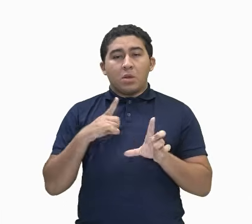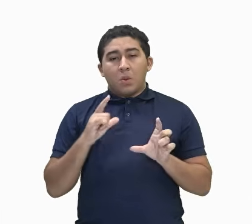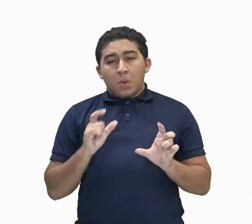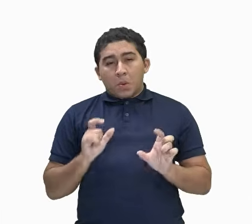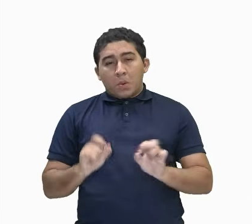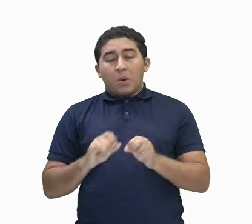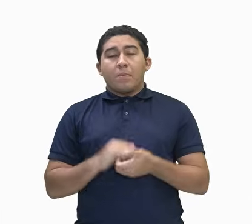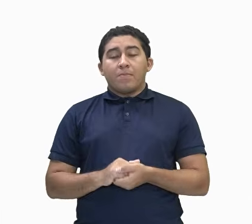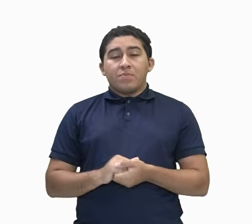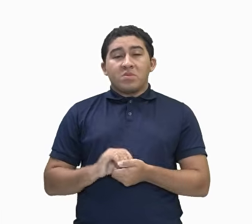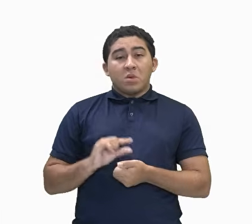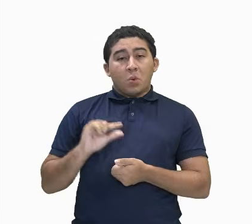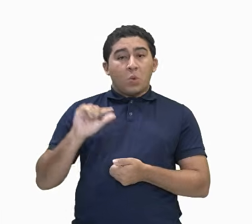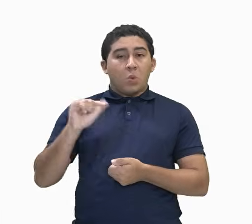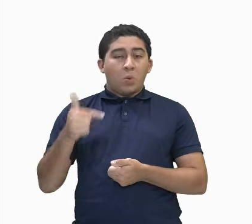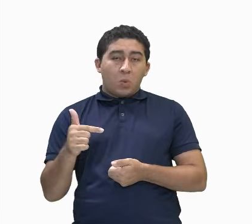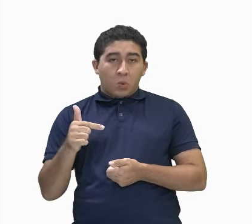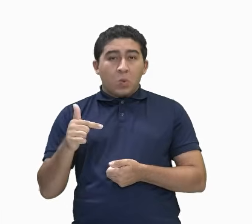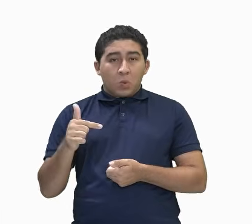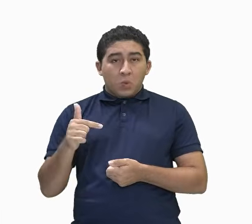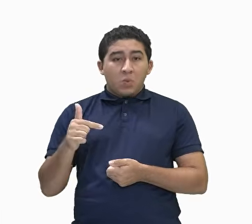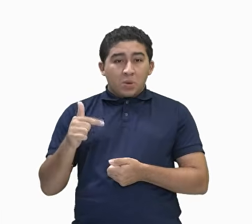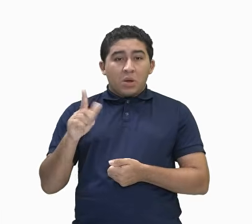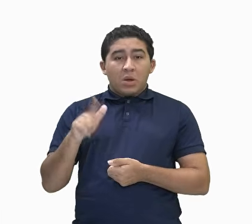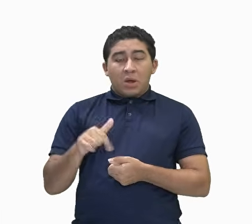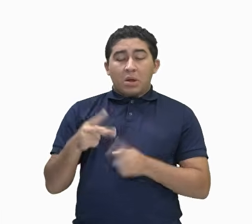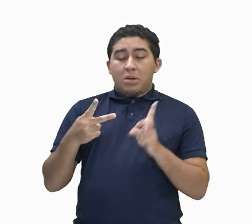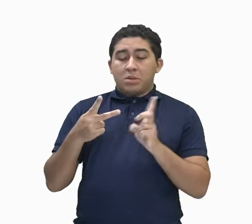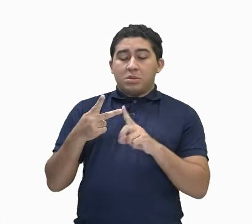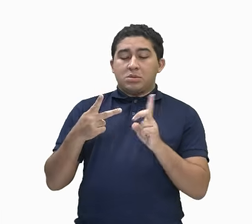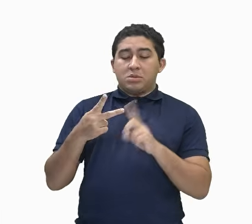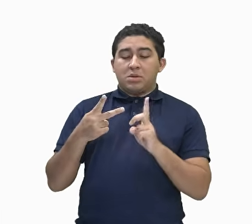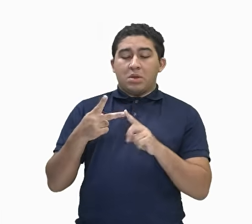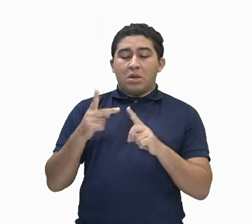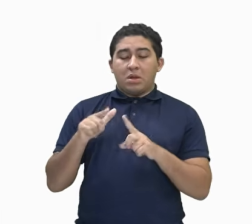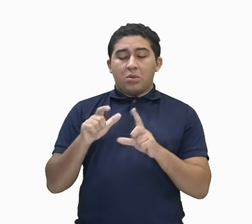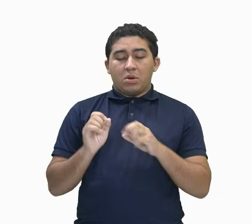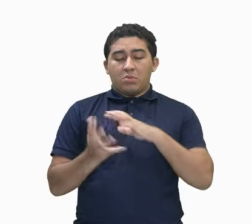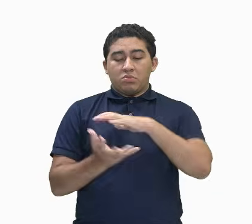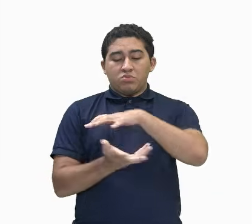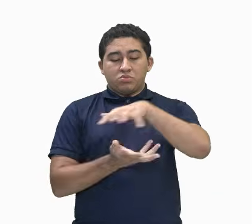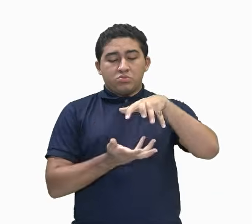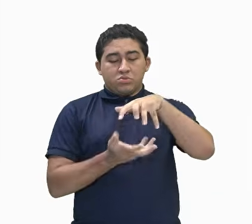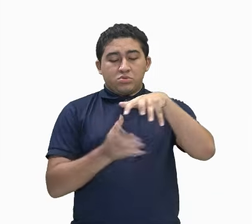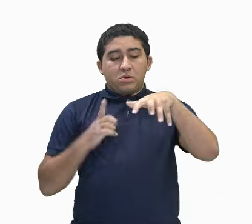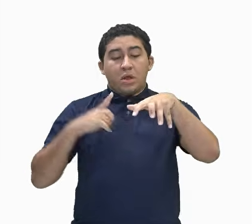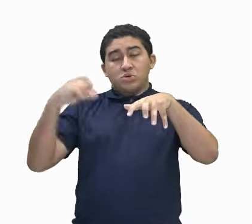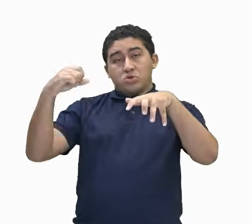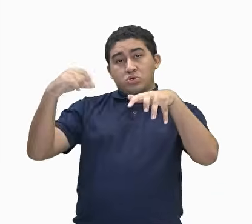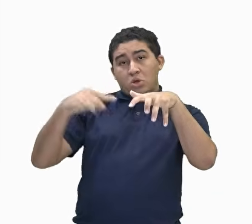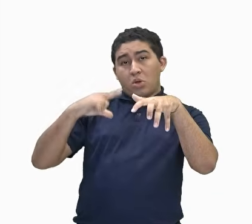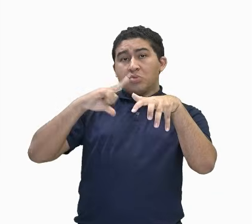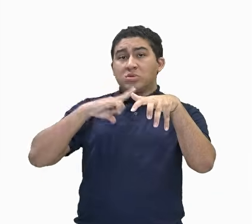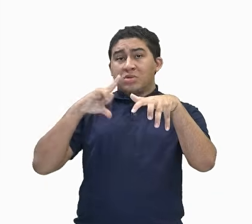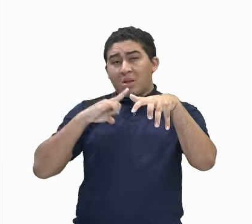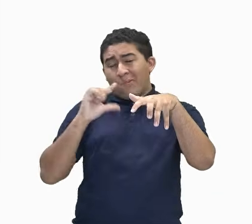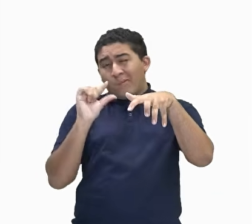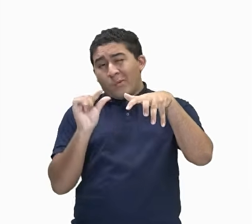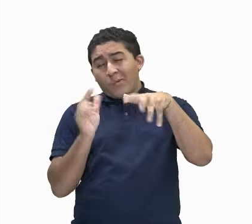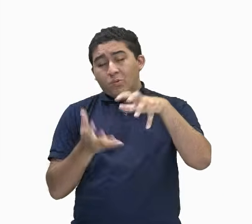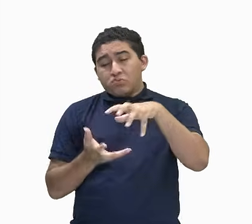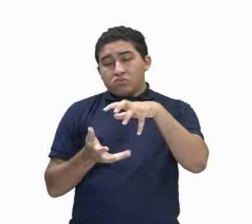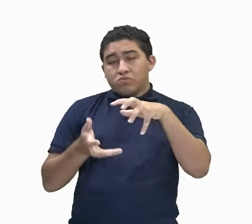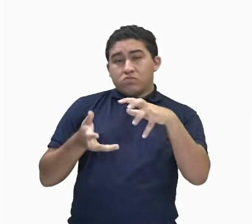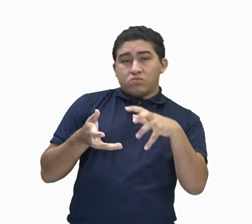que já vai estar mais ameno, vai estar numa parte de transição. Recebem raios solares pouco